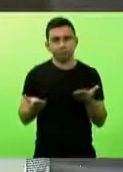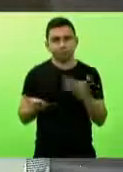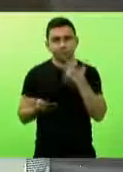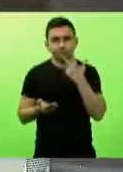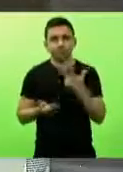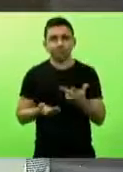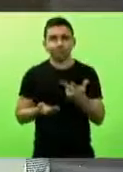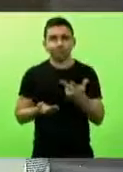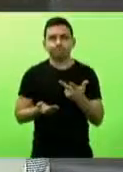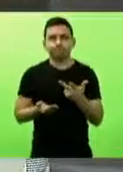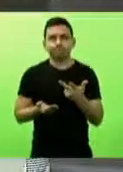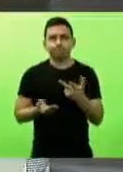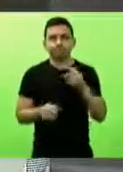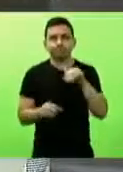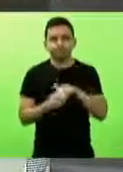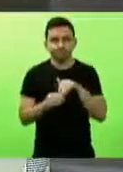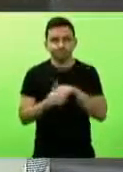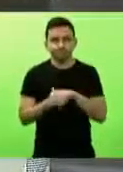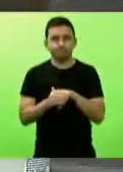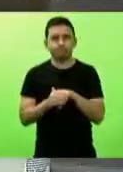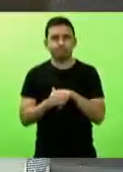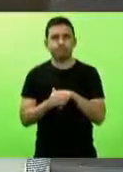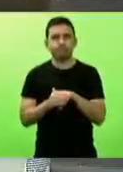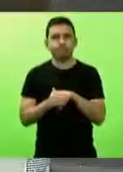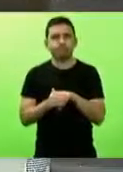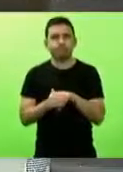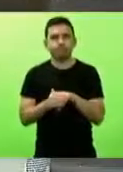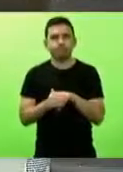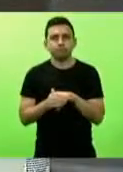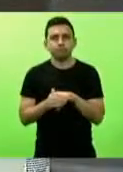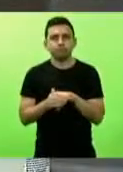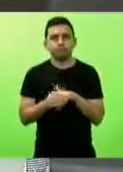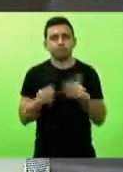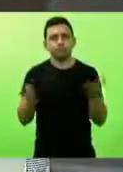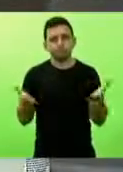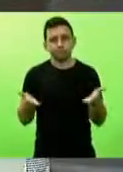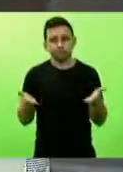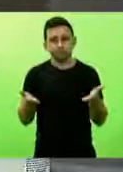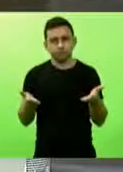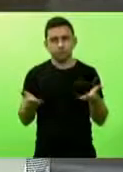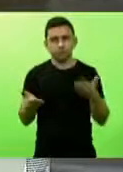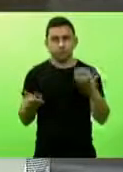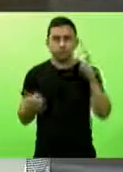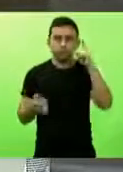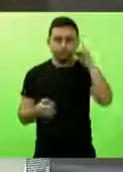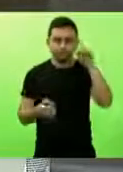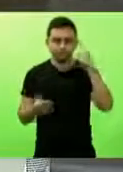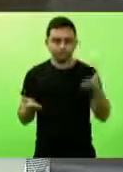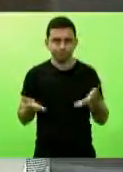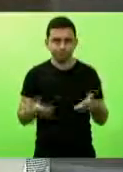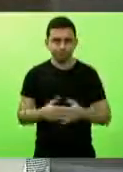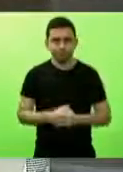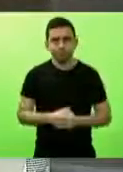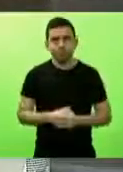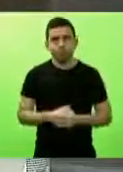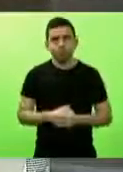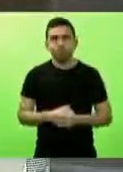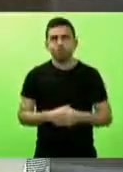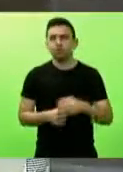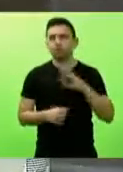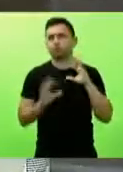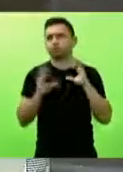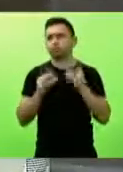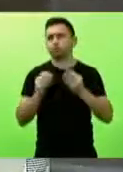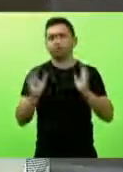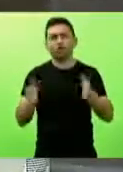a fazer a votação nesse momento e nesse dia. Acho que todos estamos